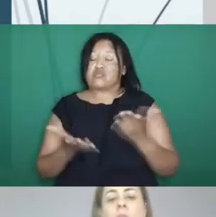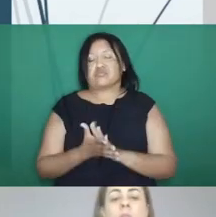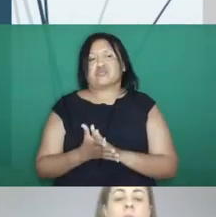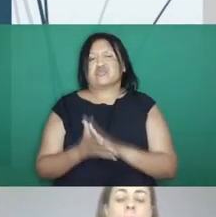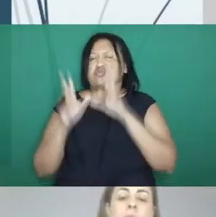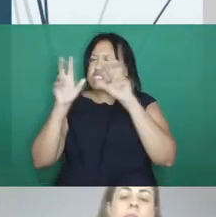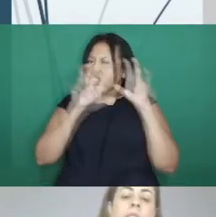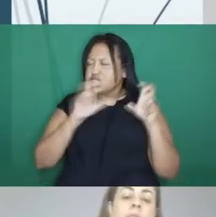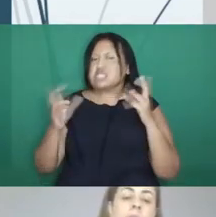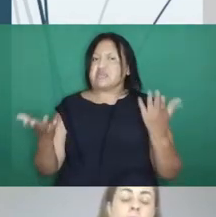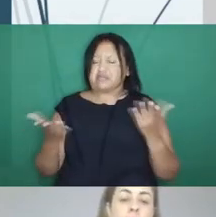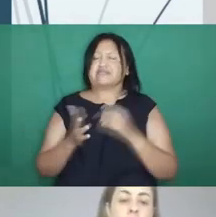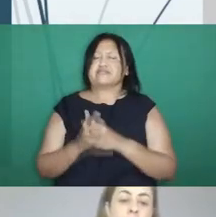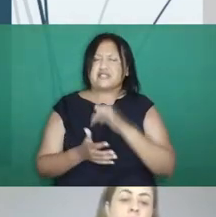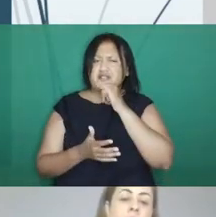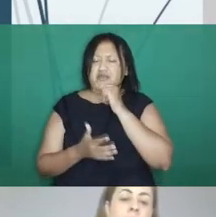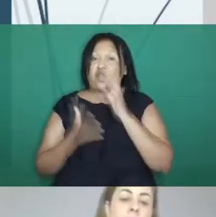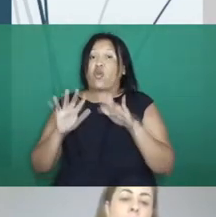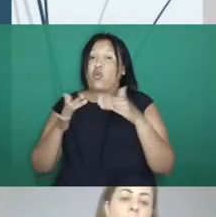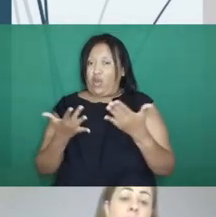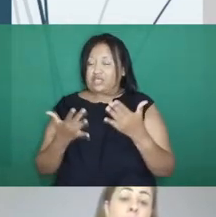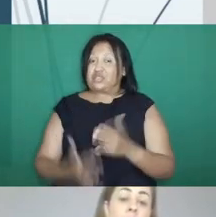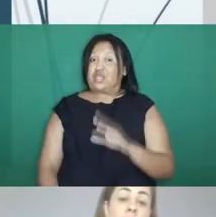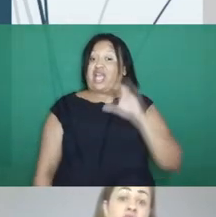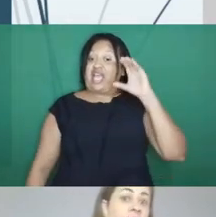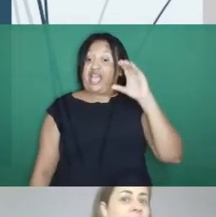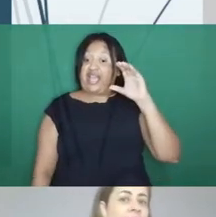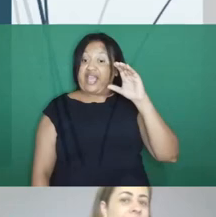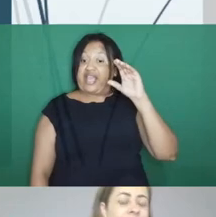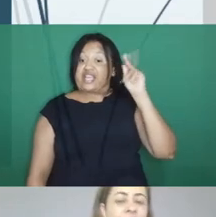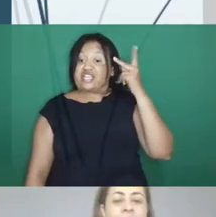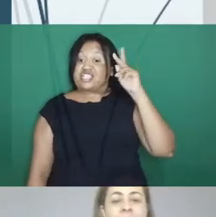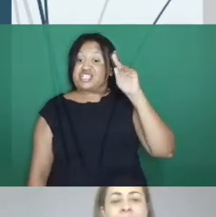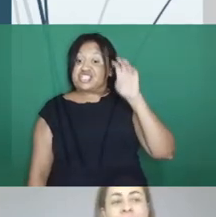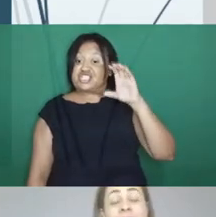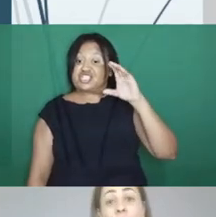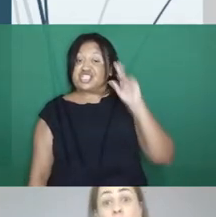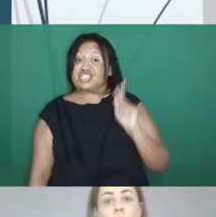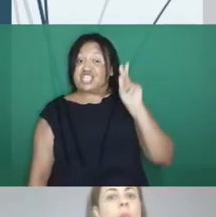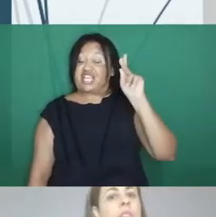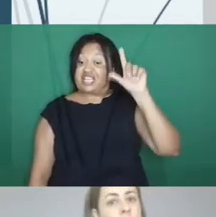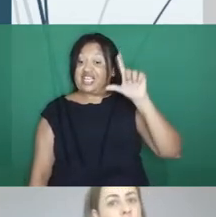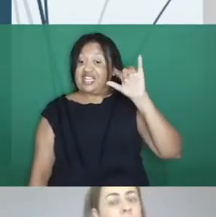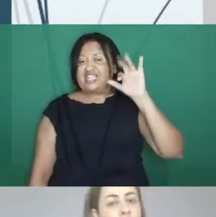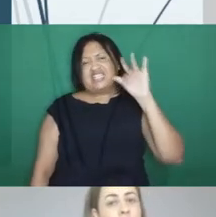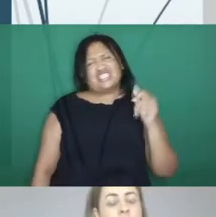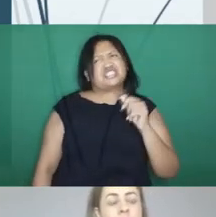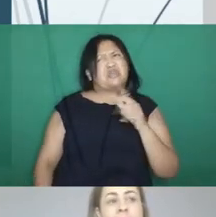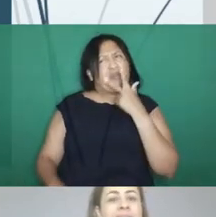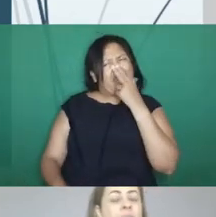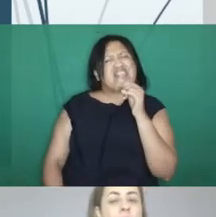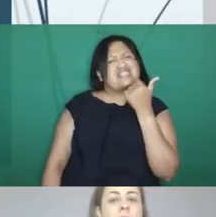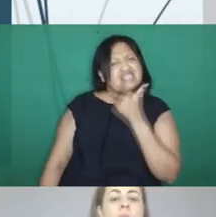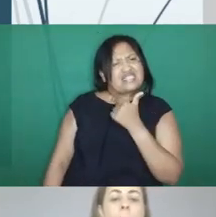um pouco sobre esses assuntos então quando ele bota check list é humorístico na coisa